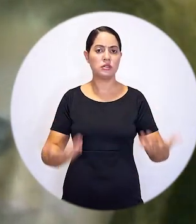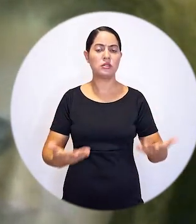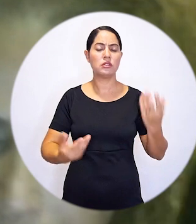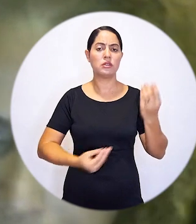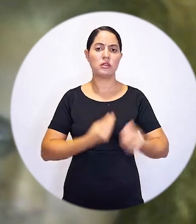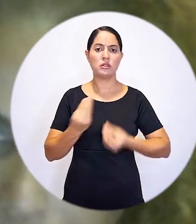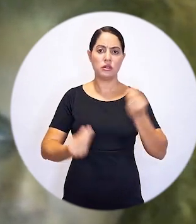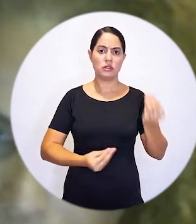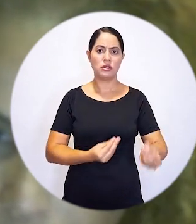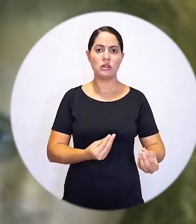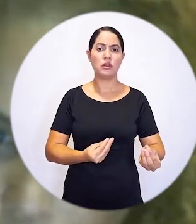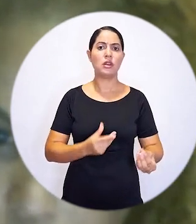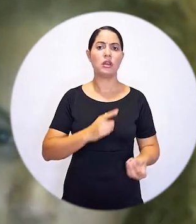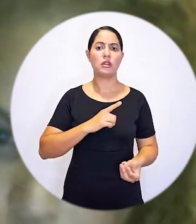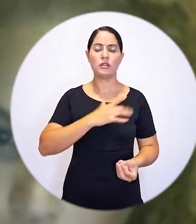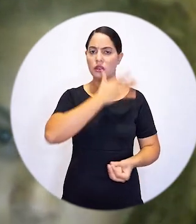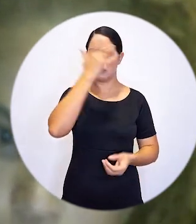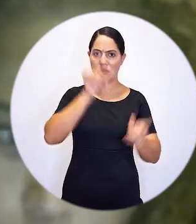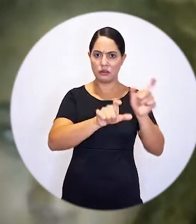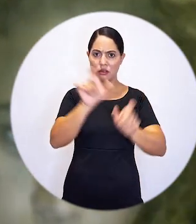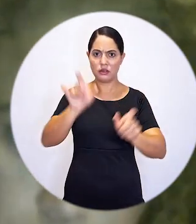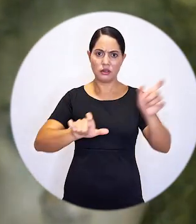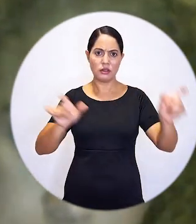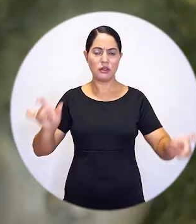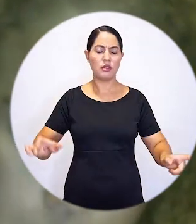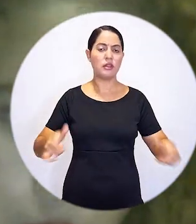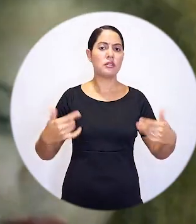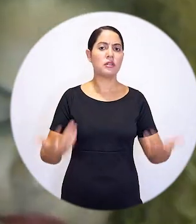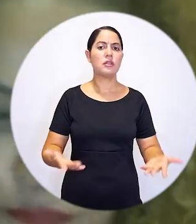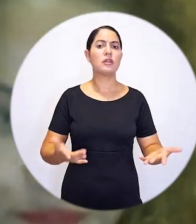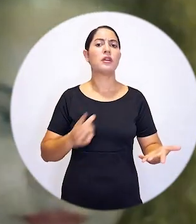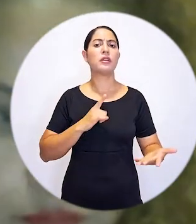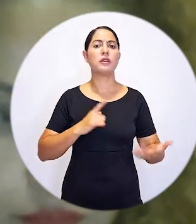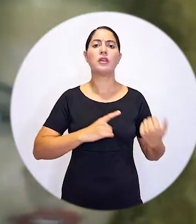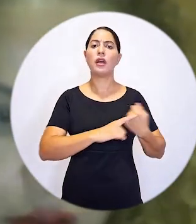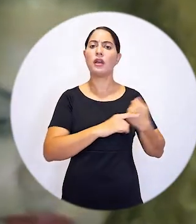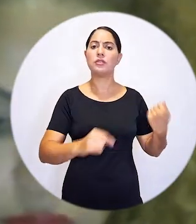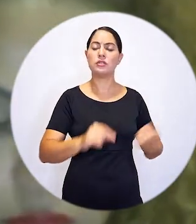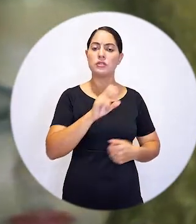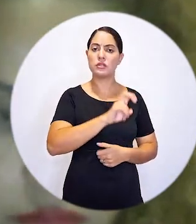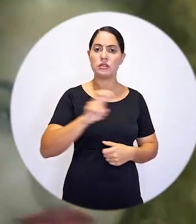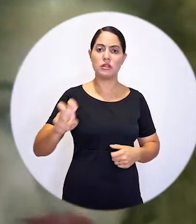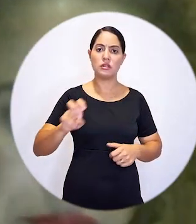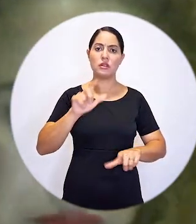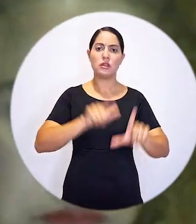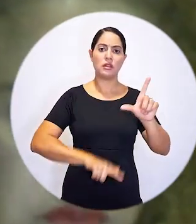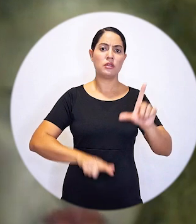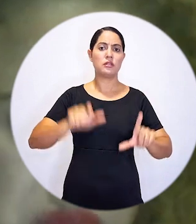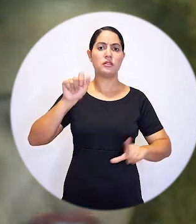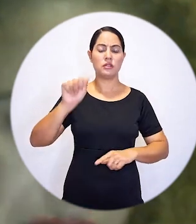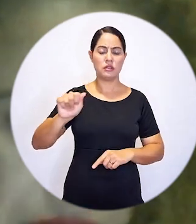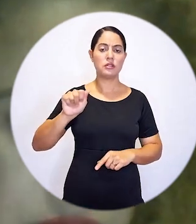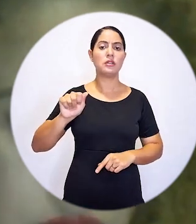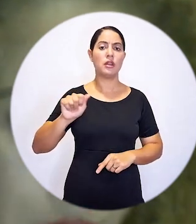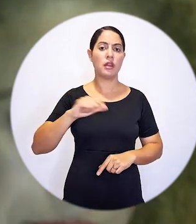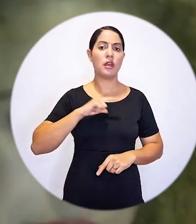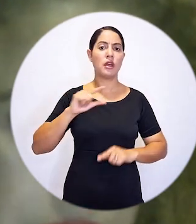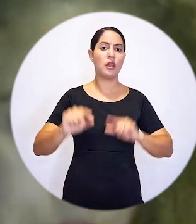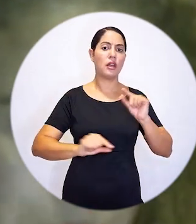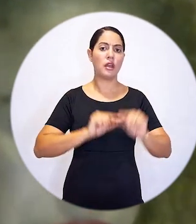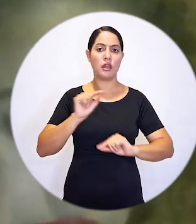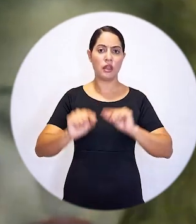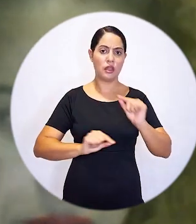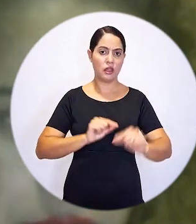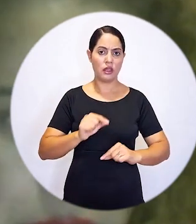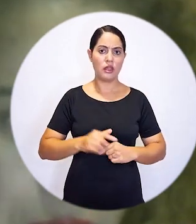possam causar indevido desequilíbrio na relação entre os sujeitos. Artigo 55-A. Os procedimentos